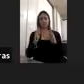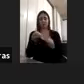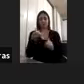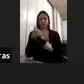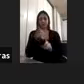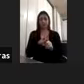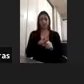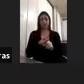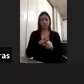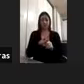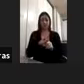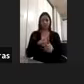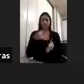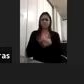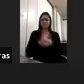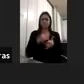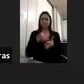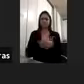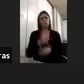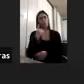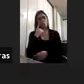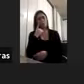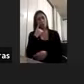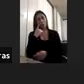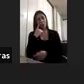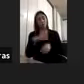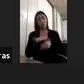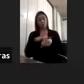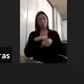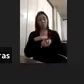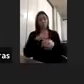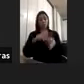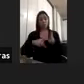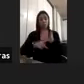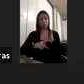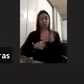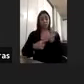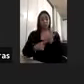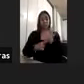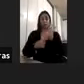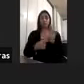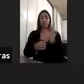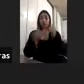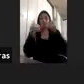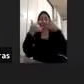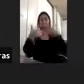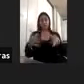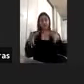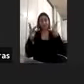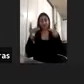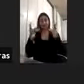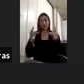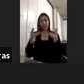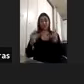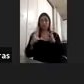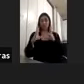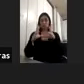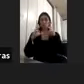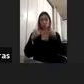pé, ele foi também até o pessoal do sindicato, mostrando os exames dele, explicando a situação, sabe? Para